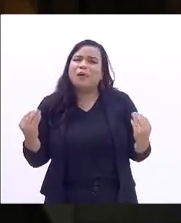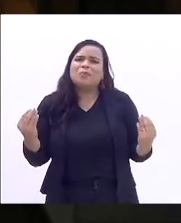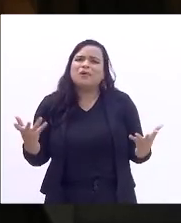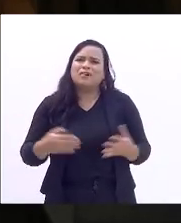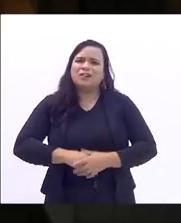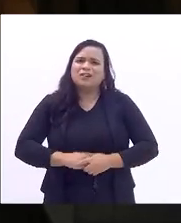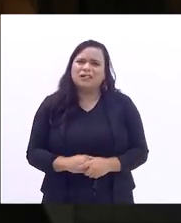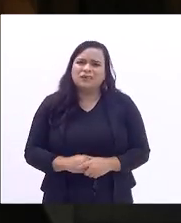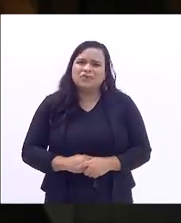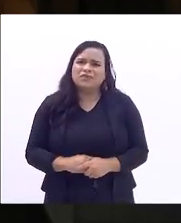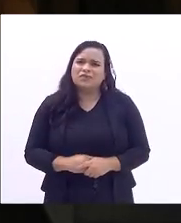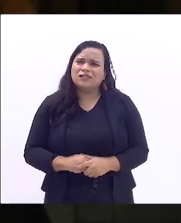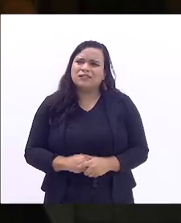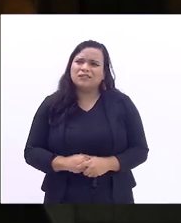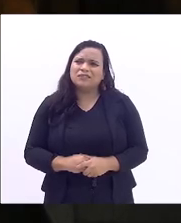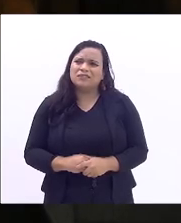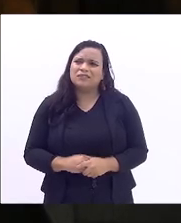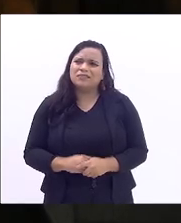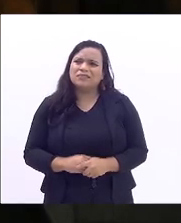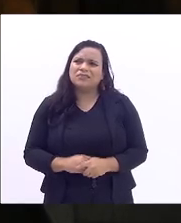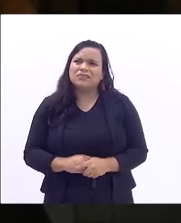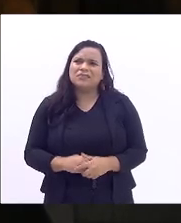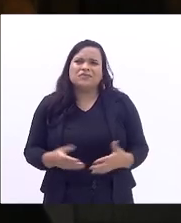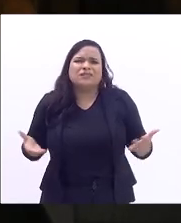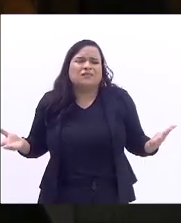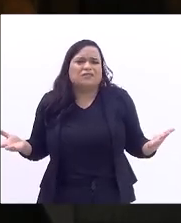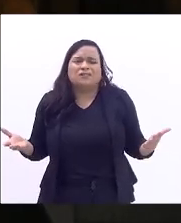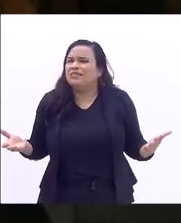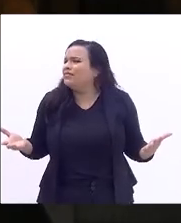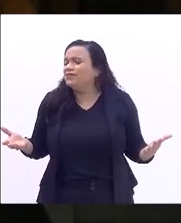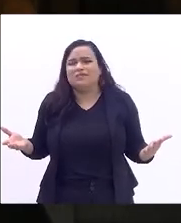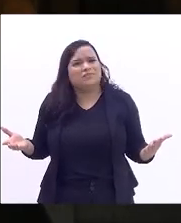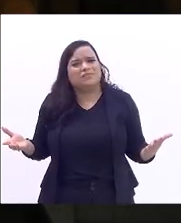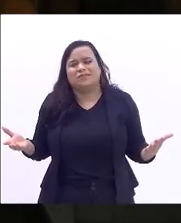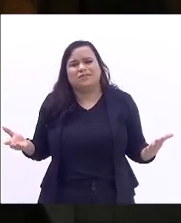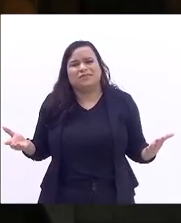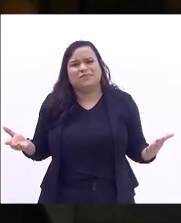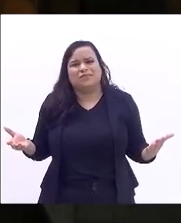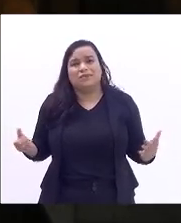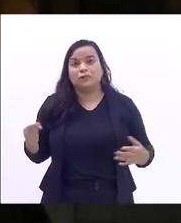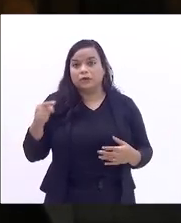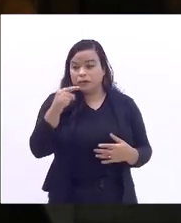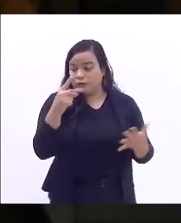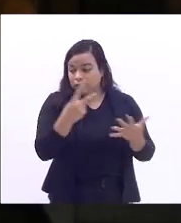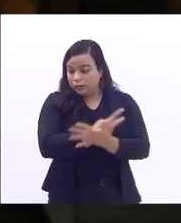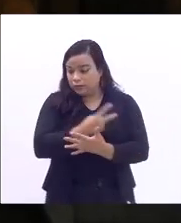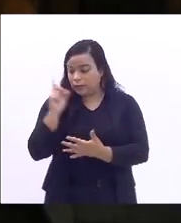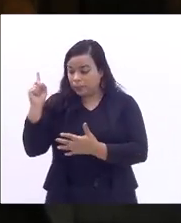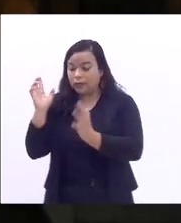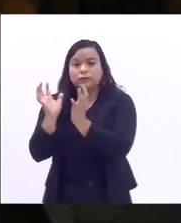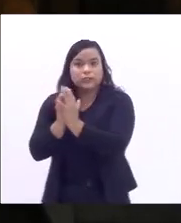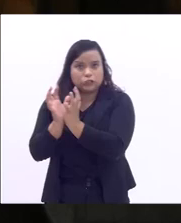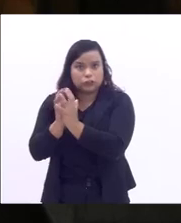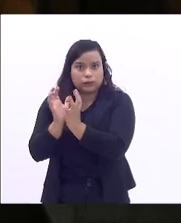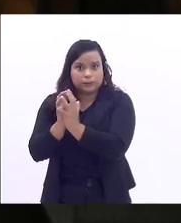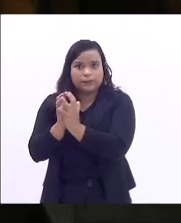no no no e no verso dessa situação de Sergipe